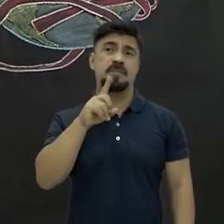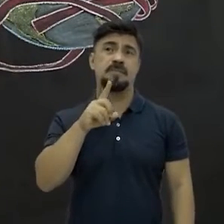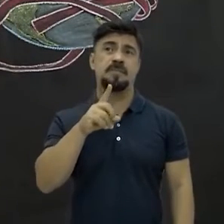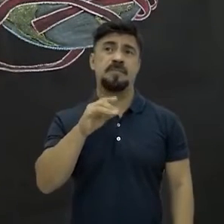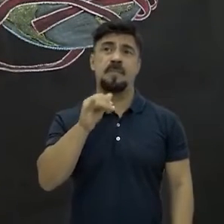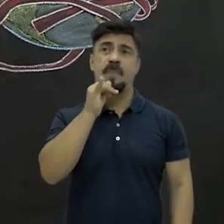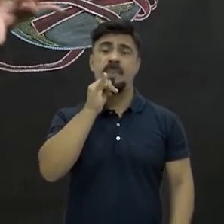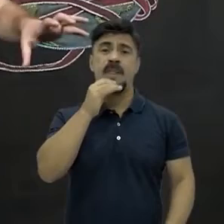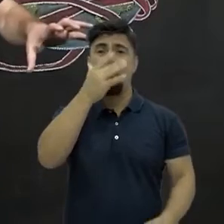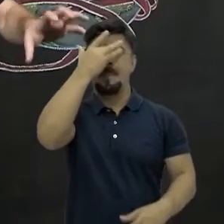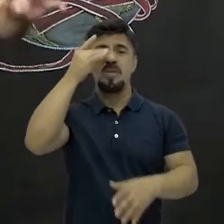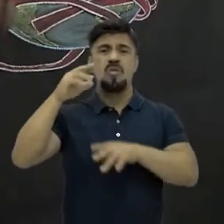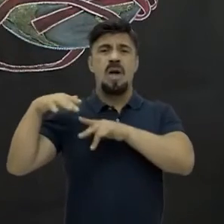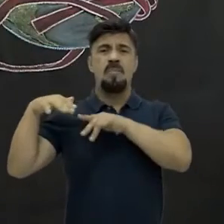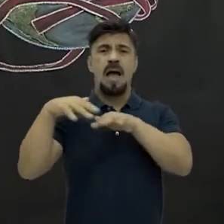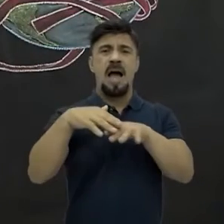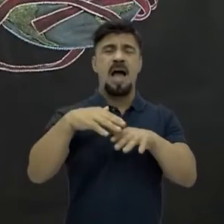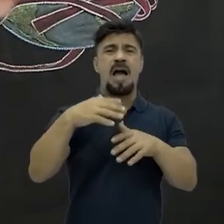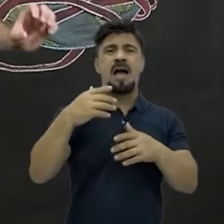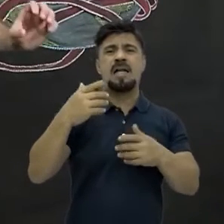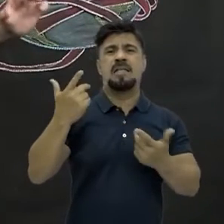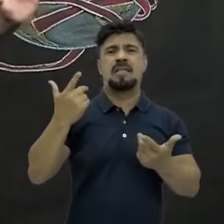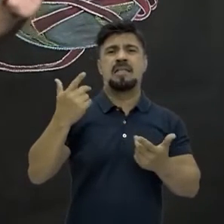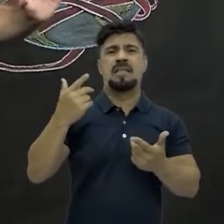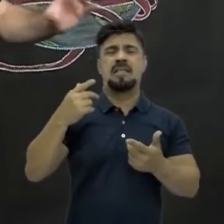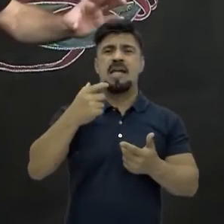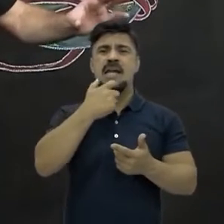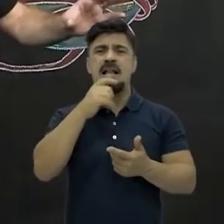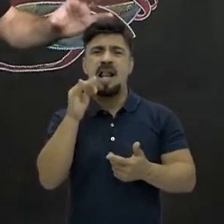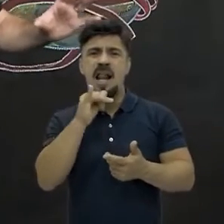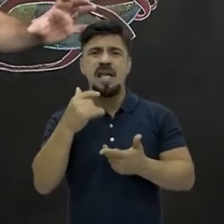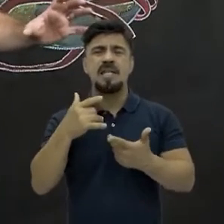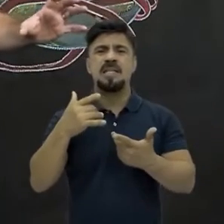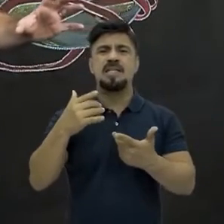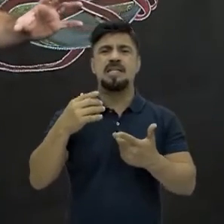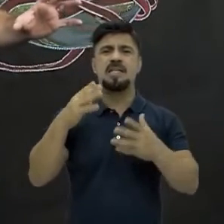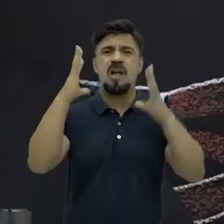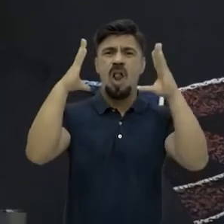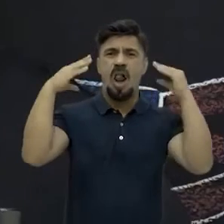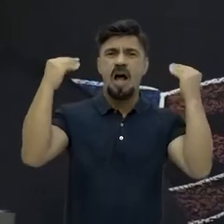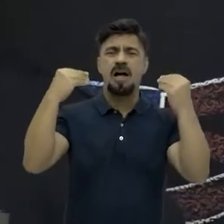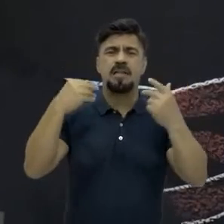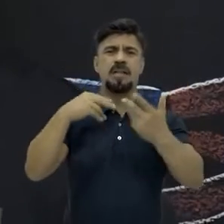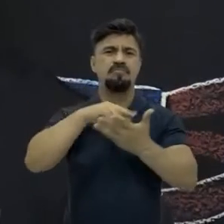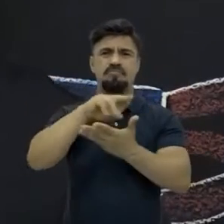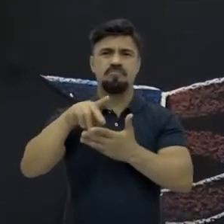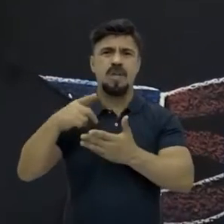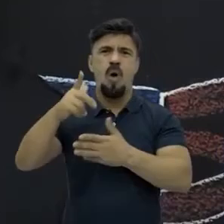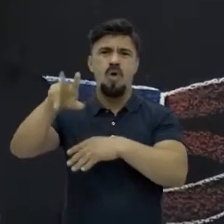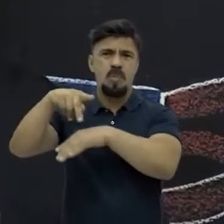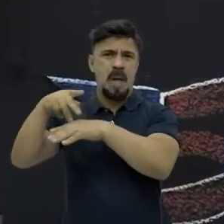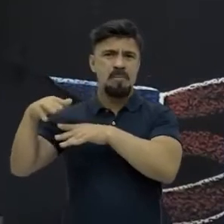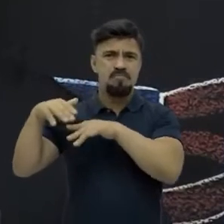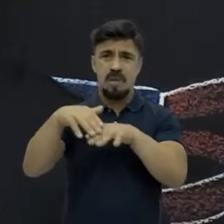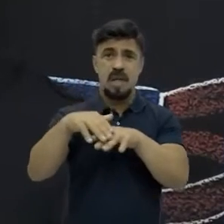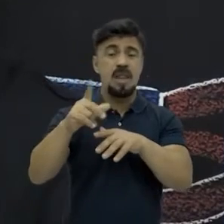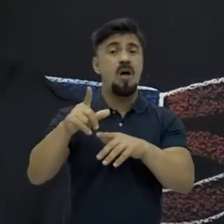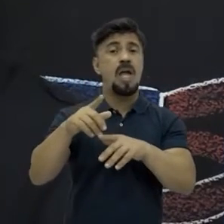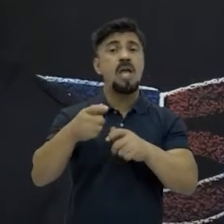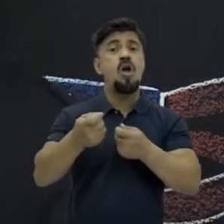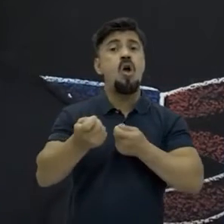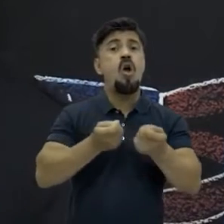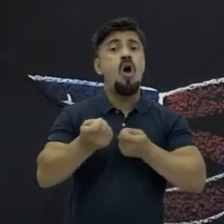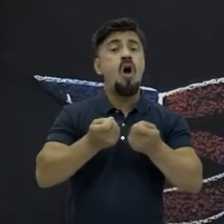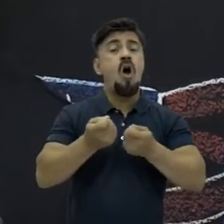ali colonizadores espanhóis, colonizadores ingleses, holandeses na região. Para eles, quem deveria controlar eram